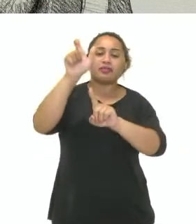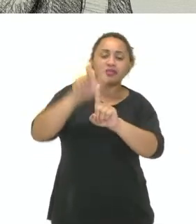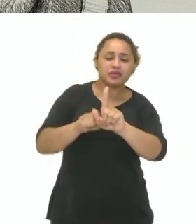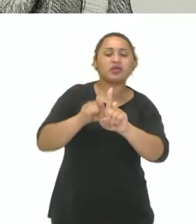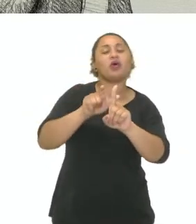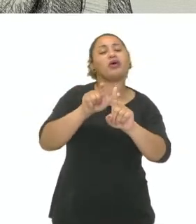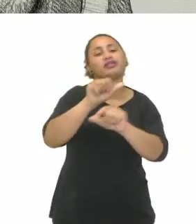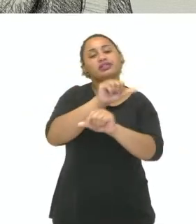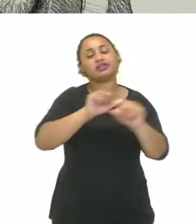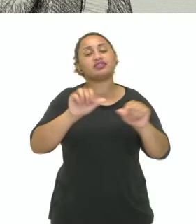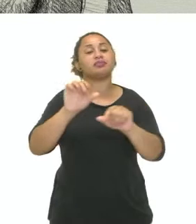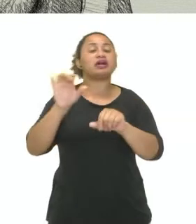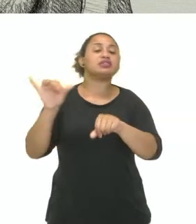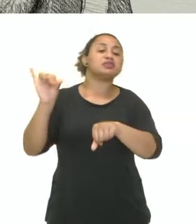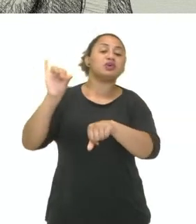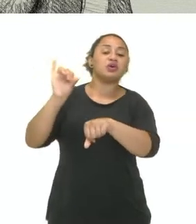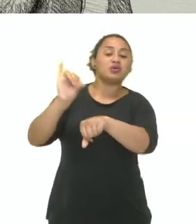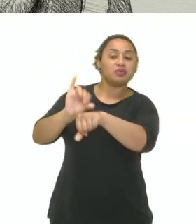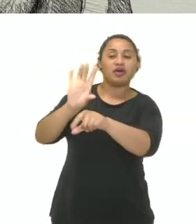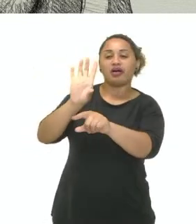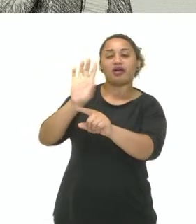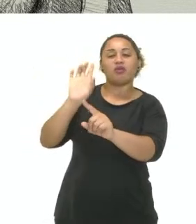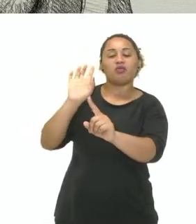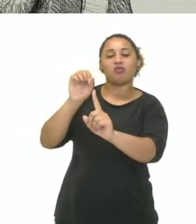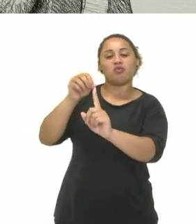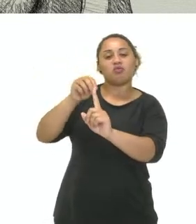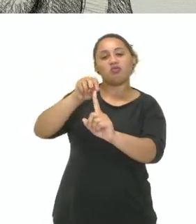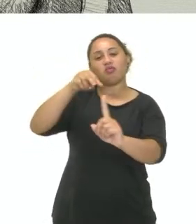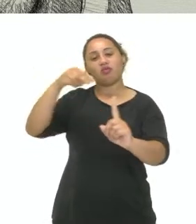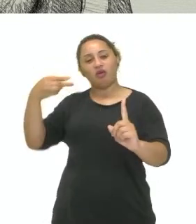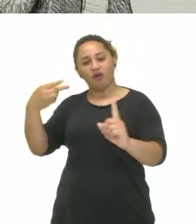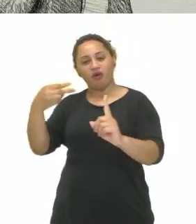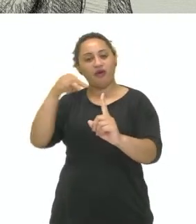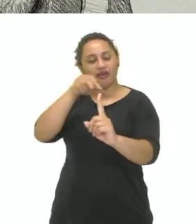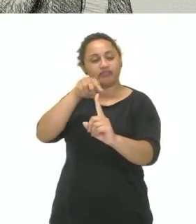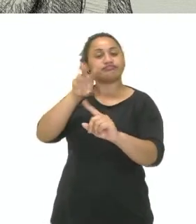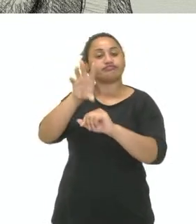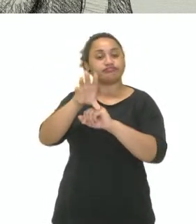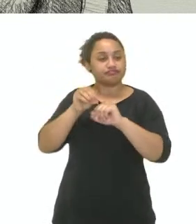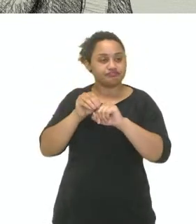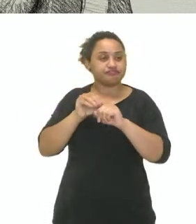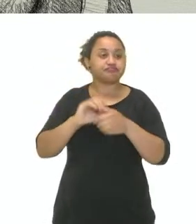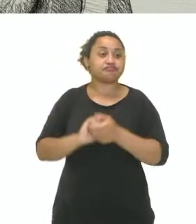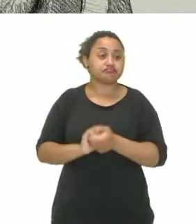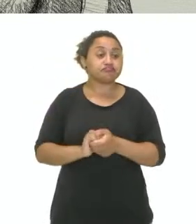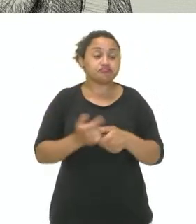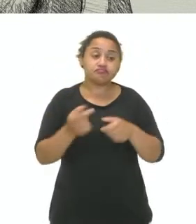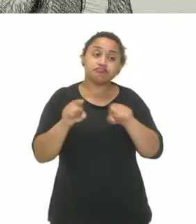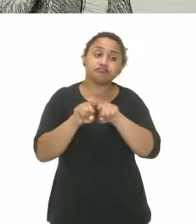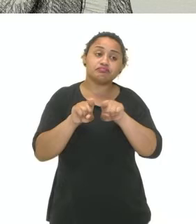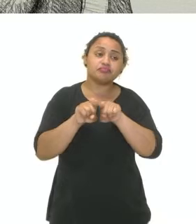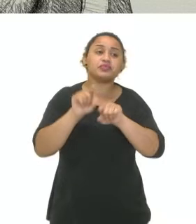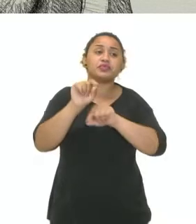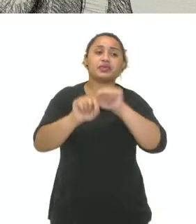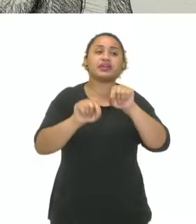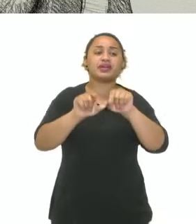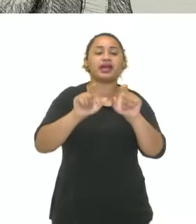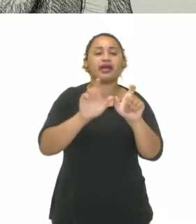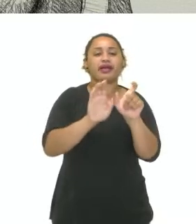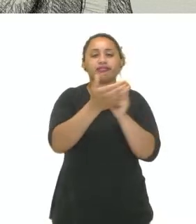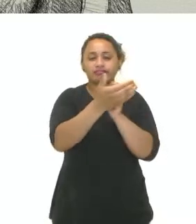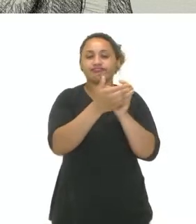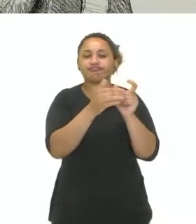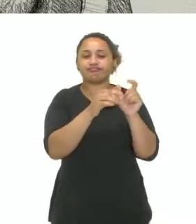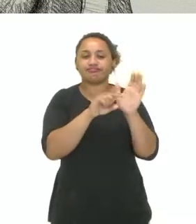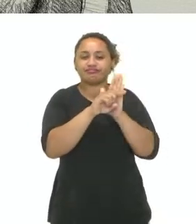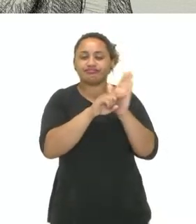de conhecimento, ou seja, quem é o sujeito que conhece. E a epistemologia, que antes estudava a verdade, agora explora os